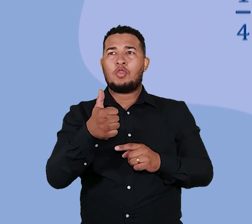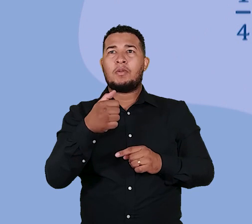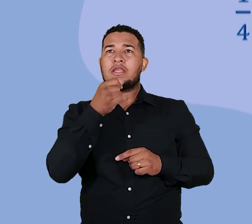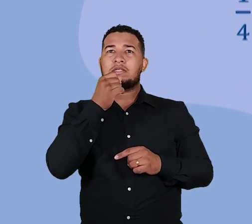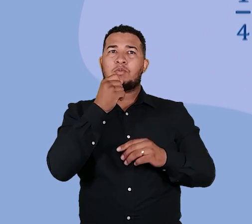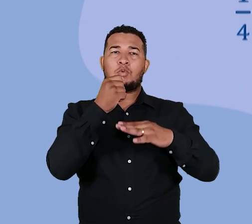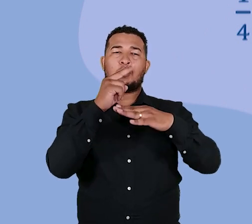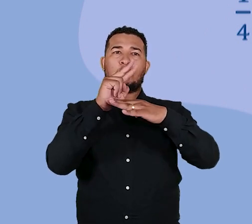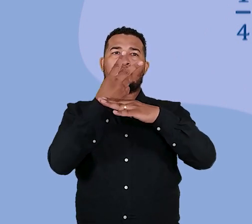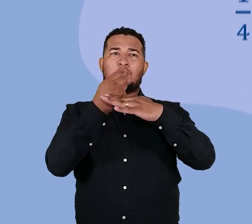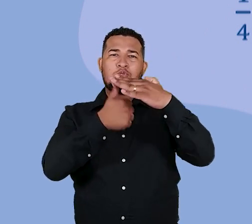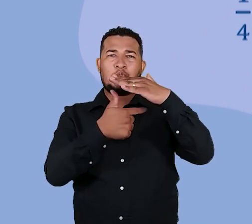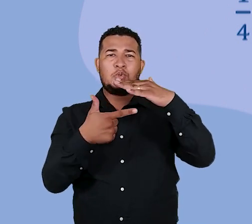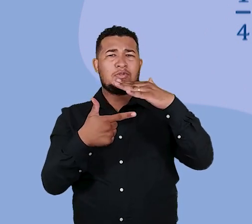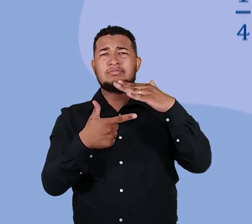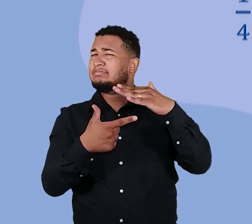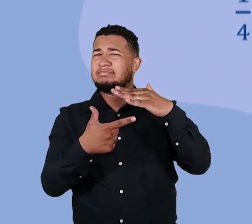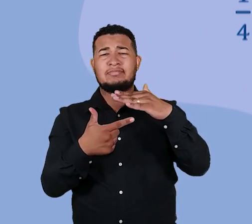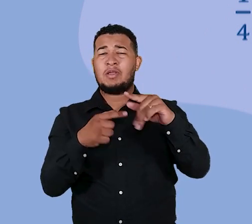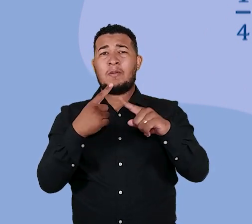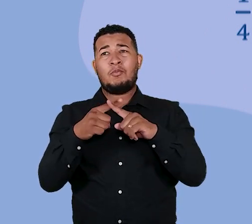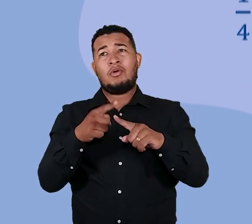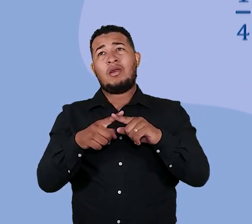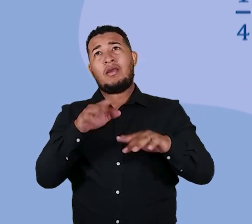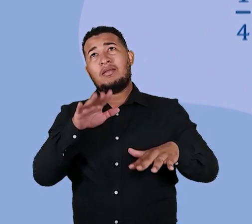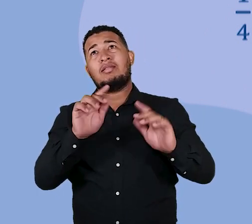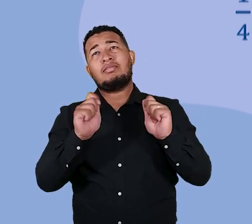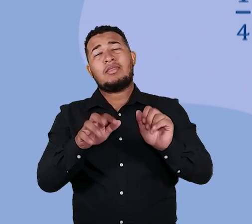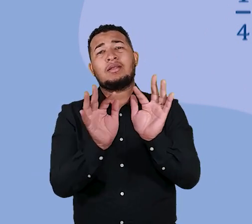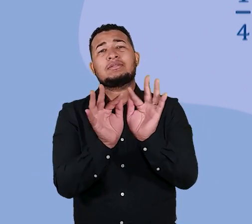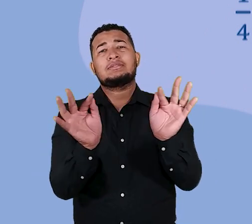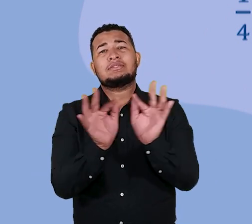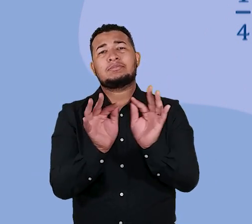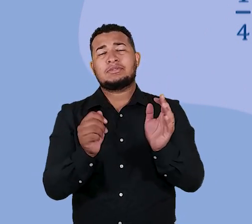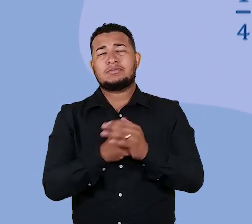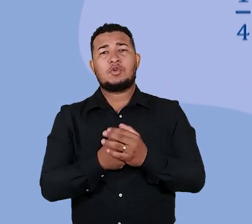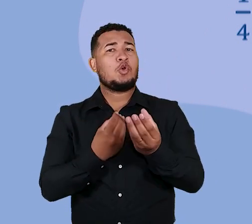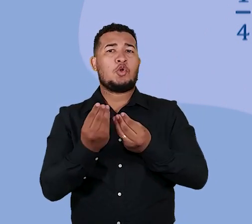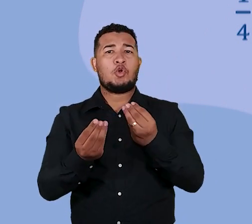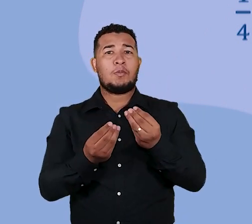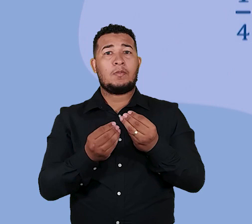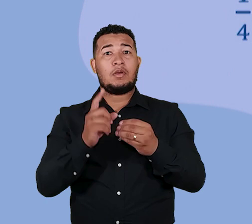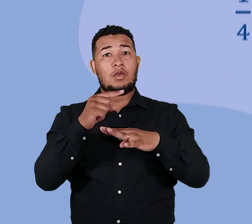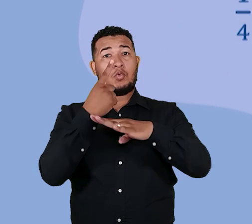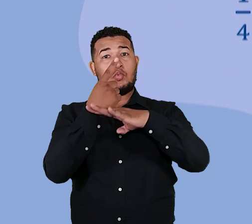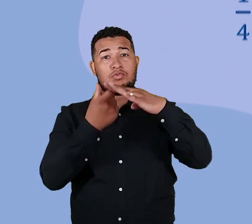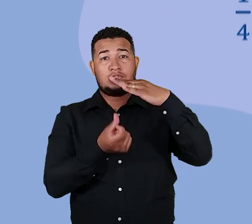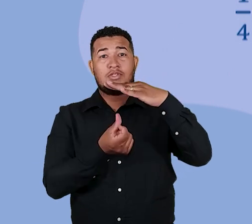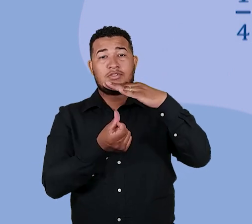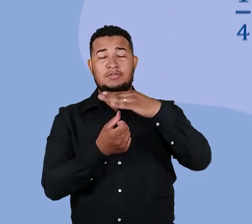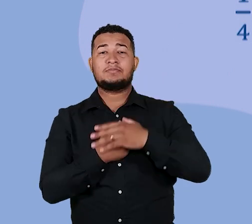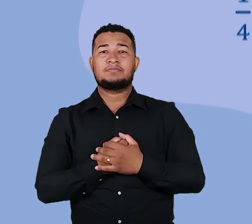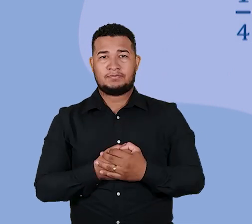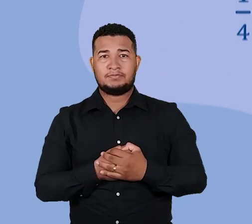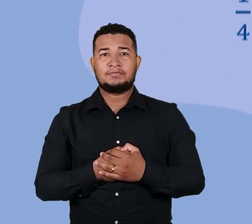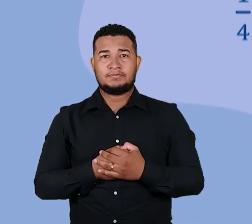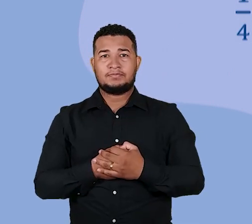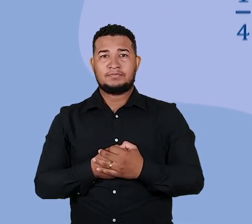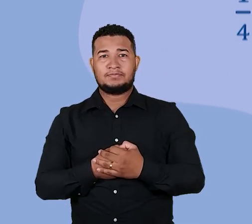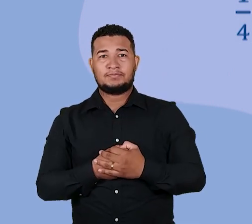como 2 dozeavos. Por quê? Porque isso pode simplificar. Simplificando, então, fica